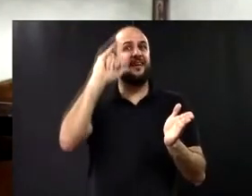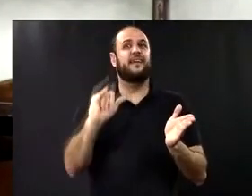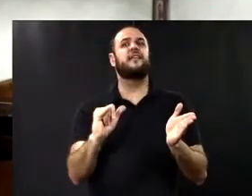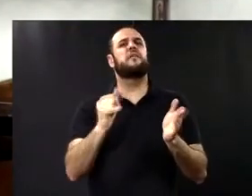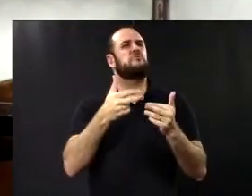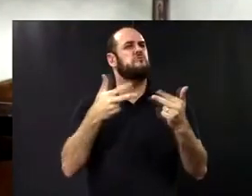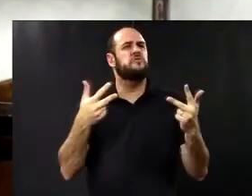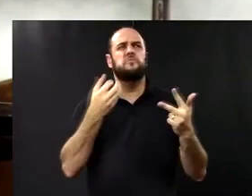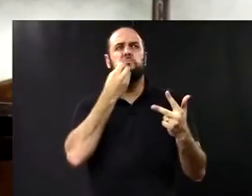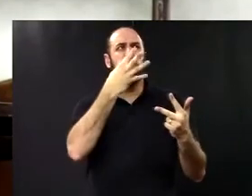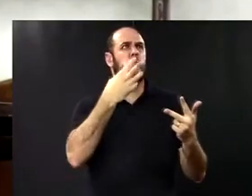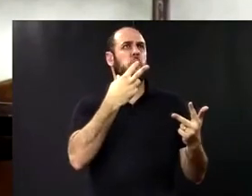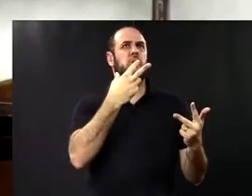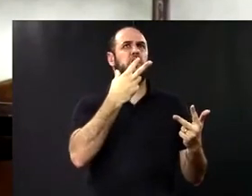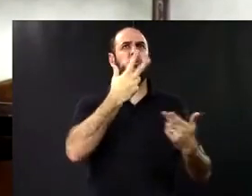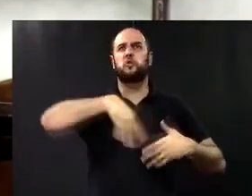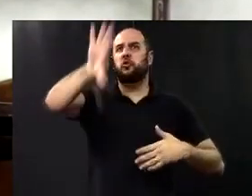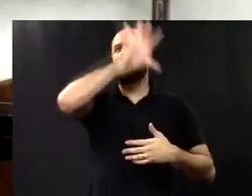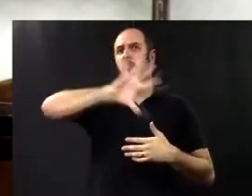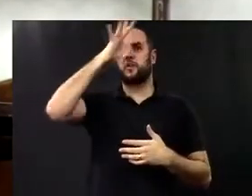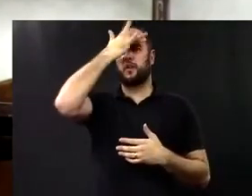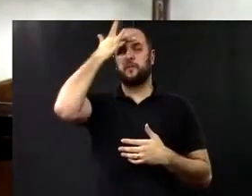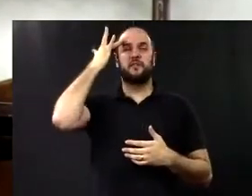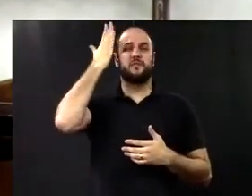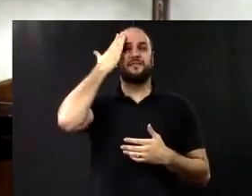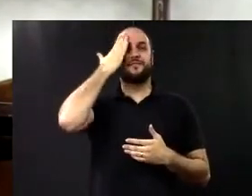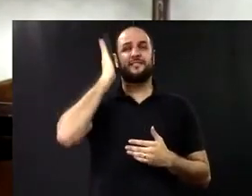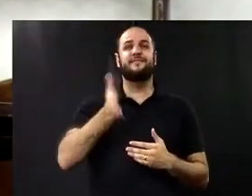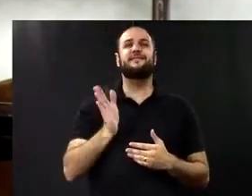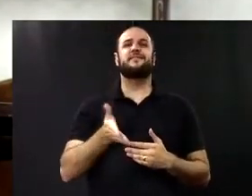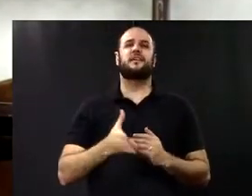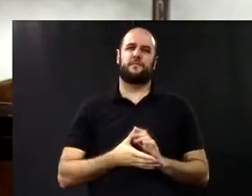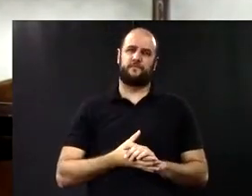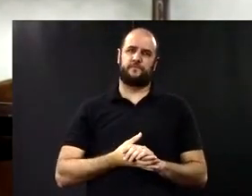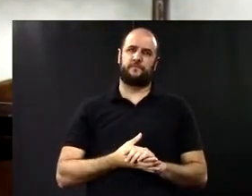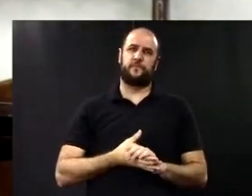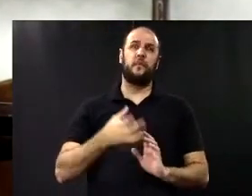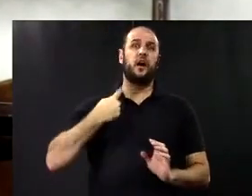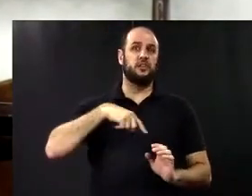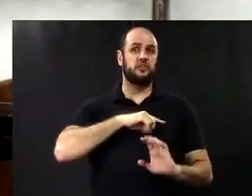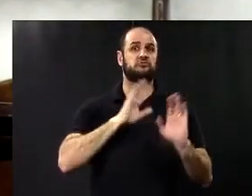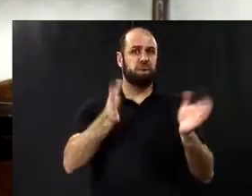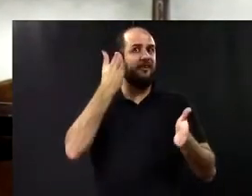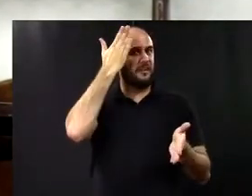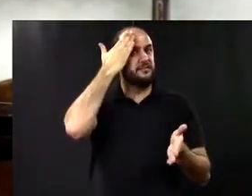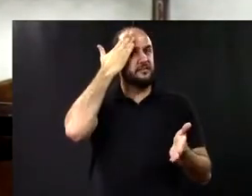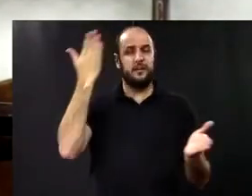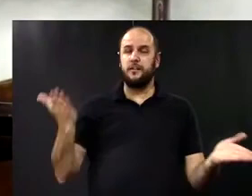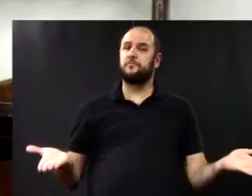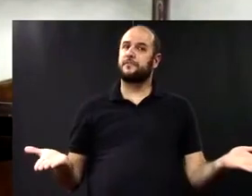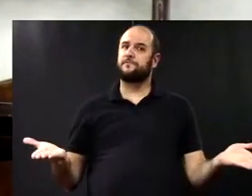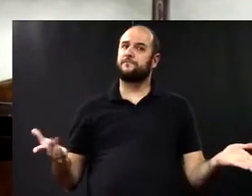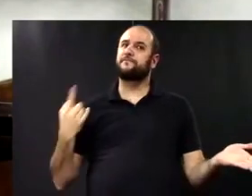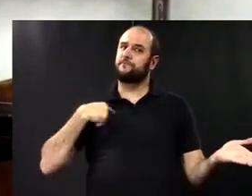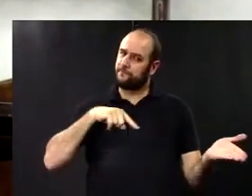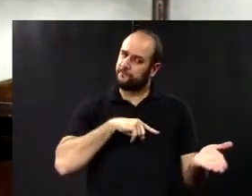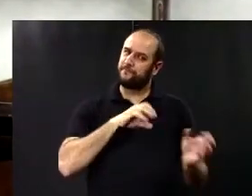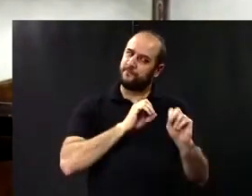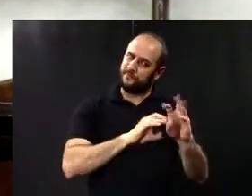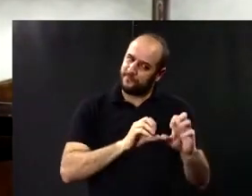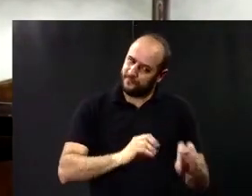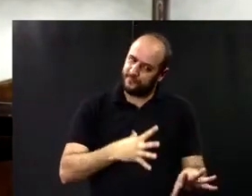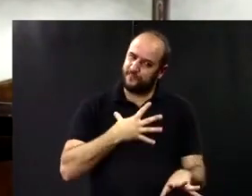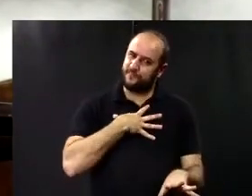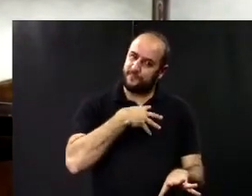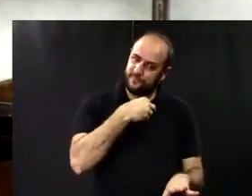ponto comum para todos, que de fato nós fazemos isso, nós ensinamos os nossos